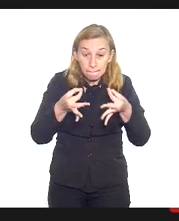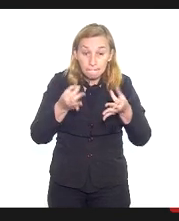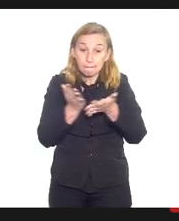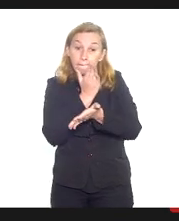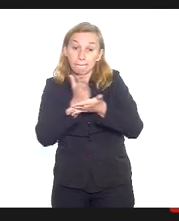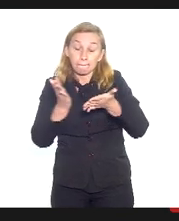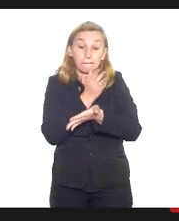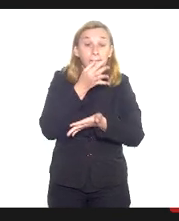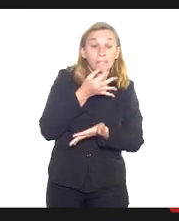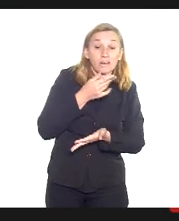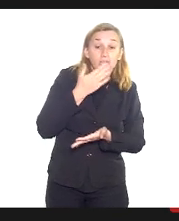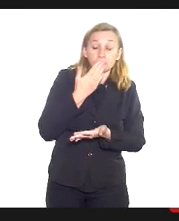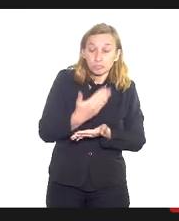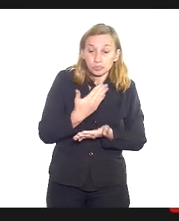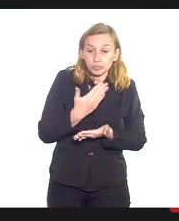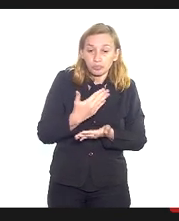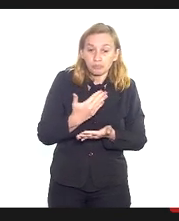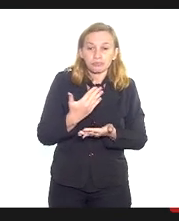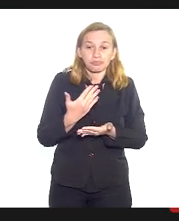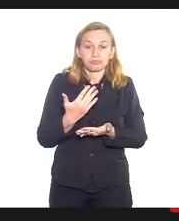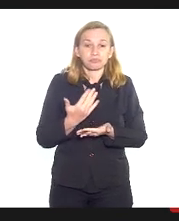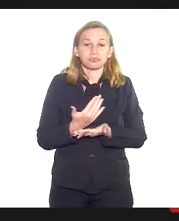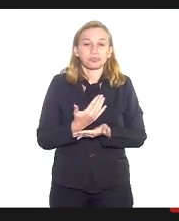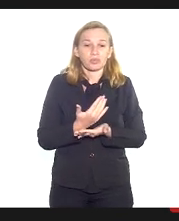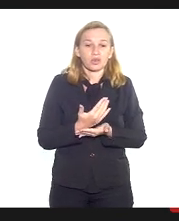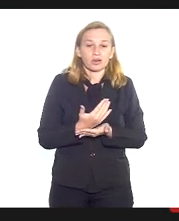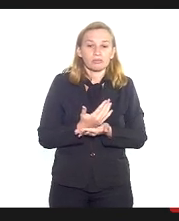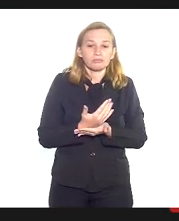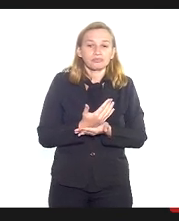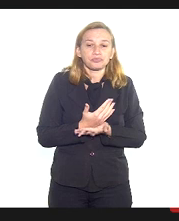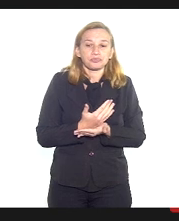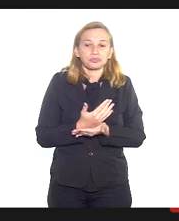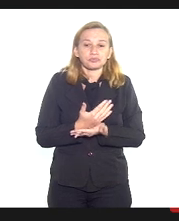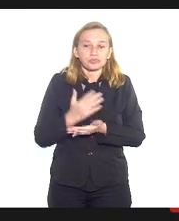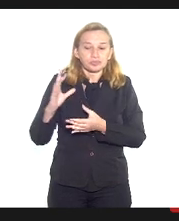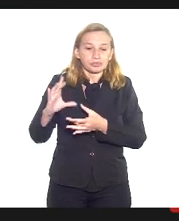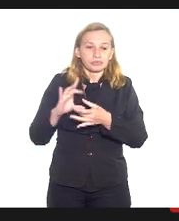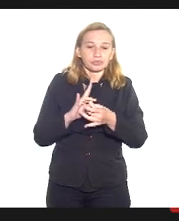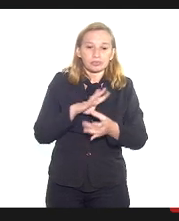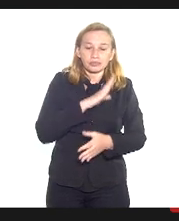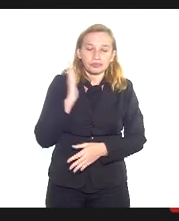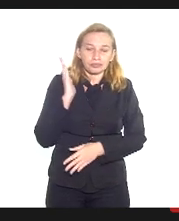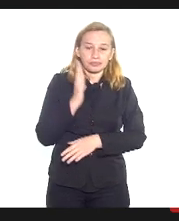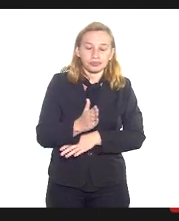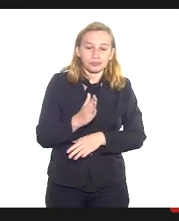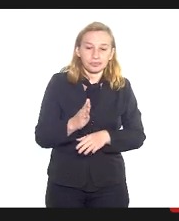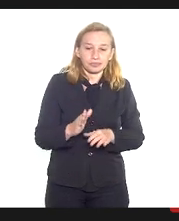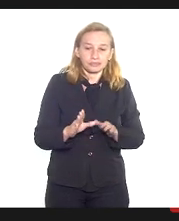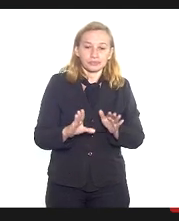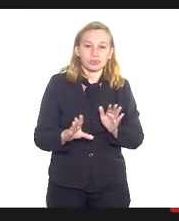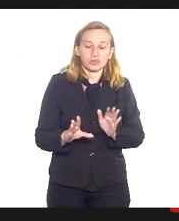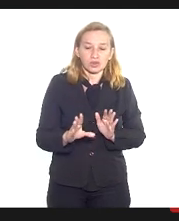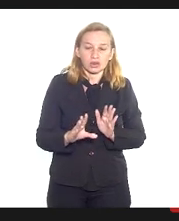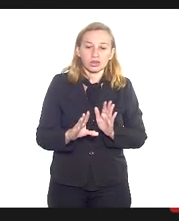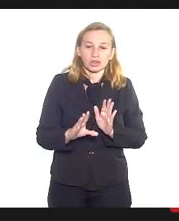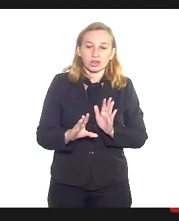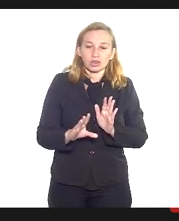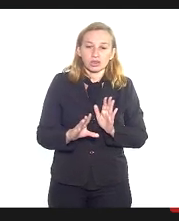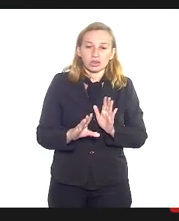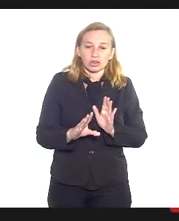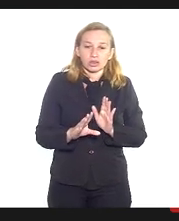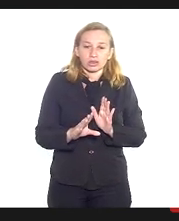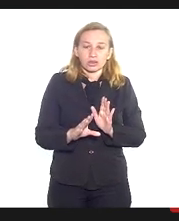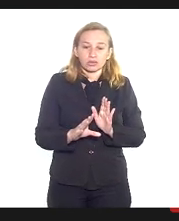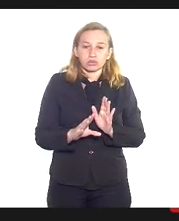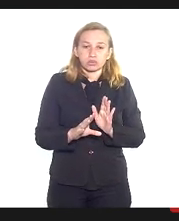de, vamos dizer assim, deduções que têm interface direto com a legislação de imposto de renda, é a depreciação e o custo de